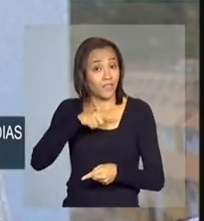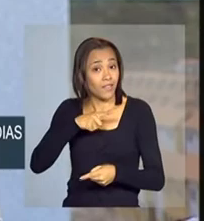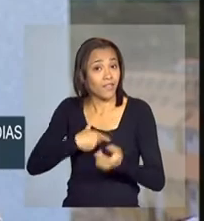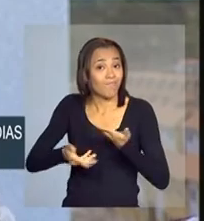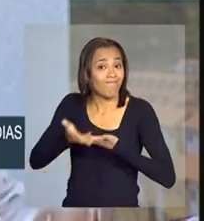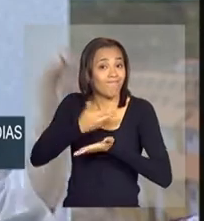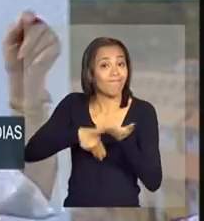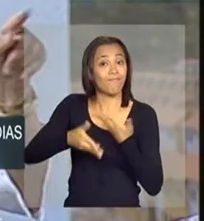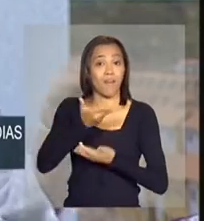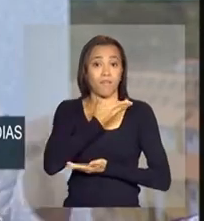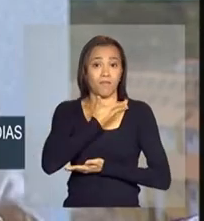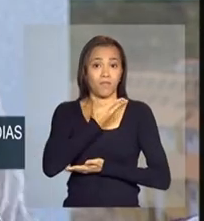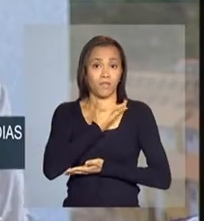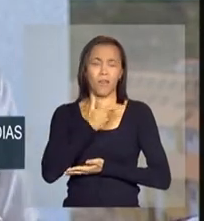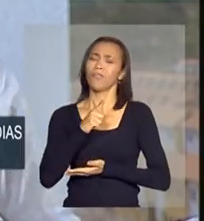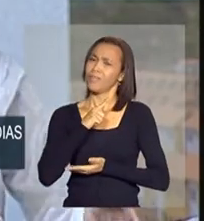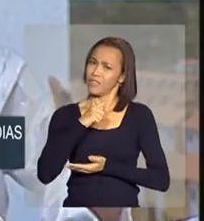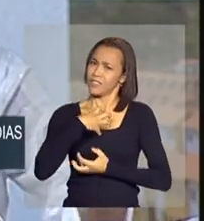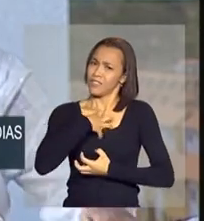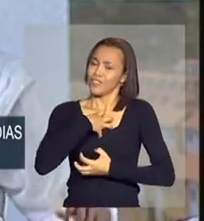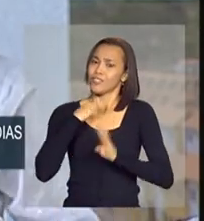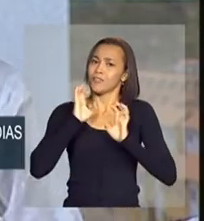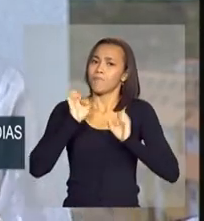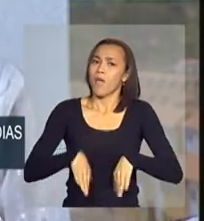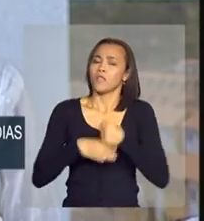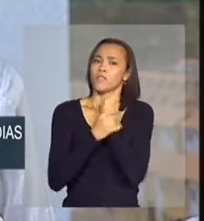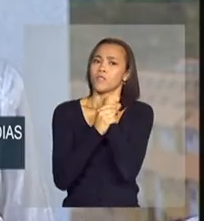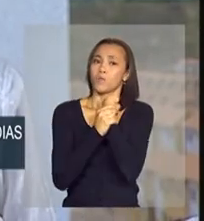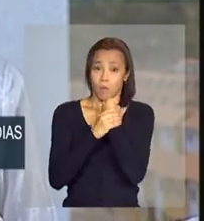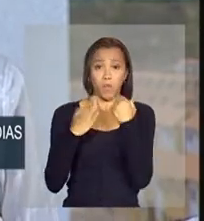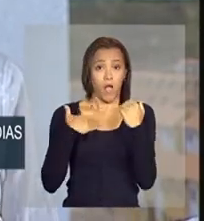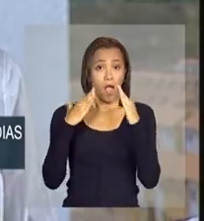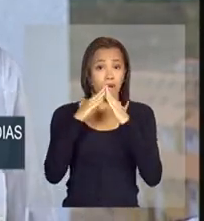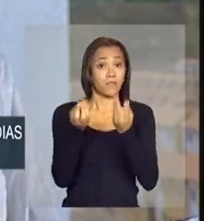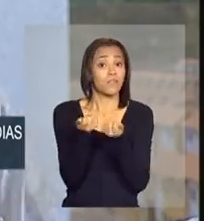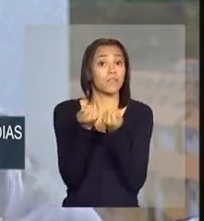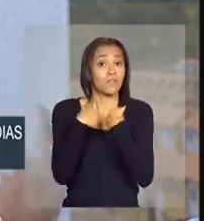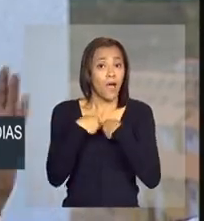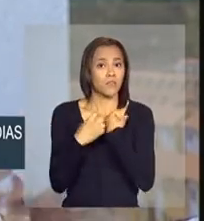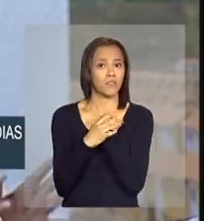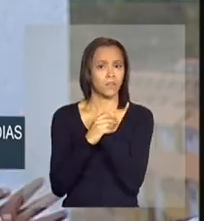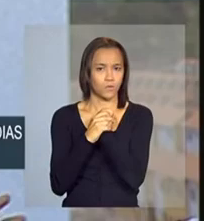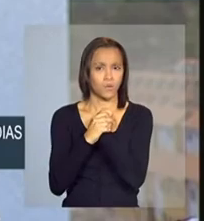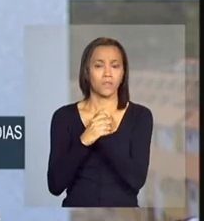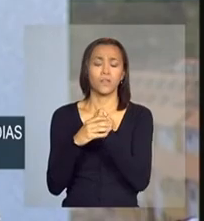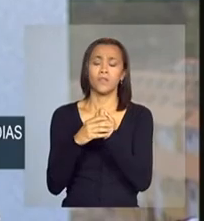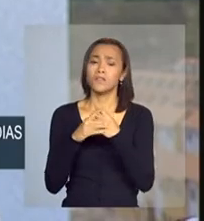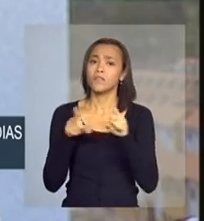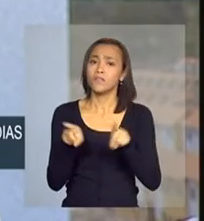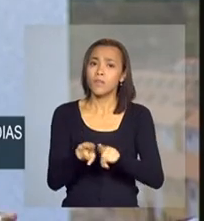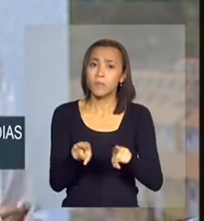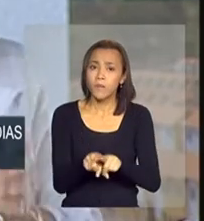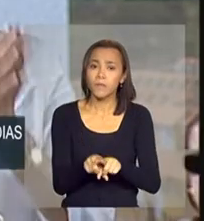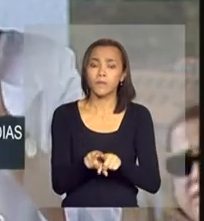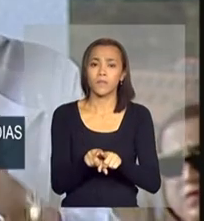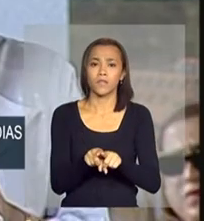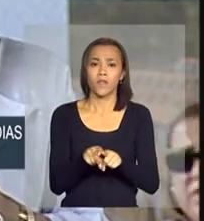amizades de segurança porque a casa da segurança e sobretudo